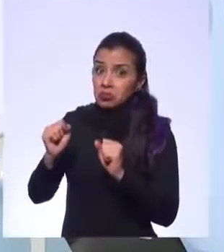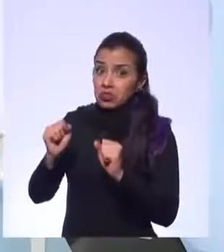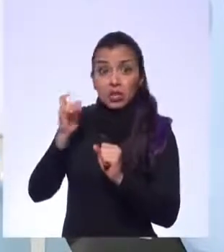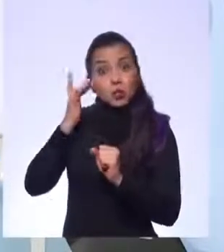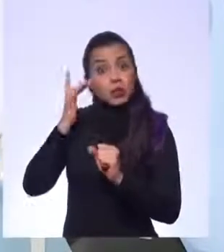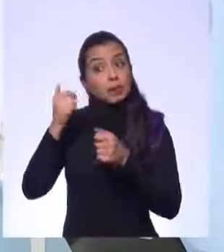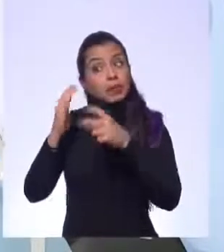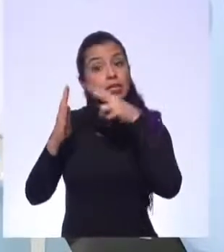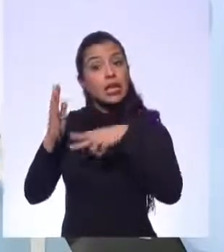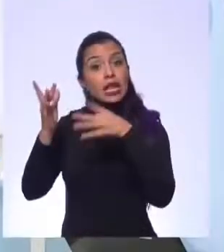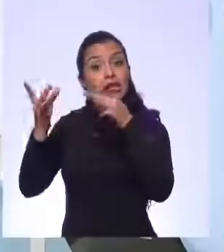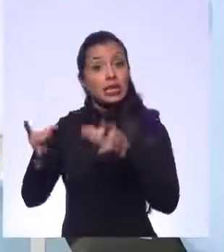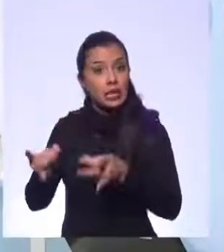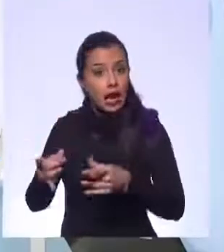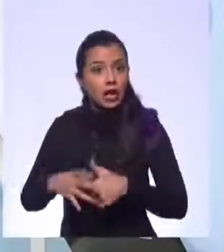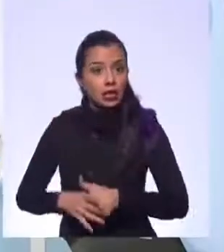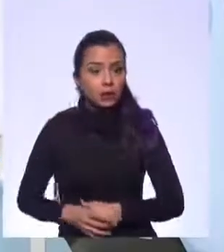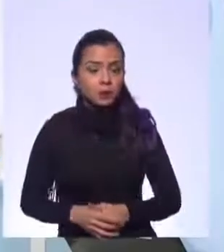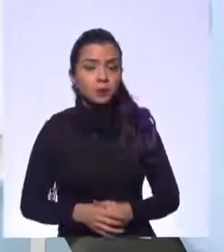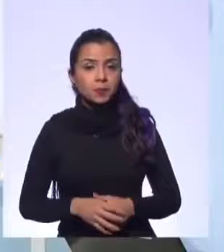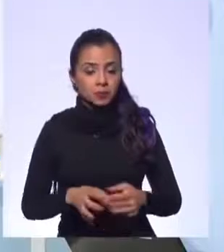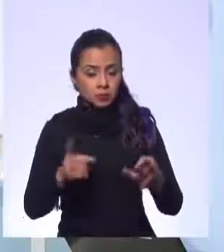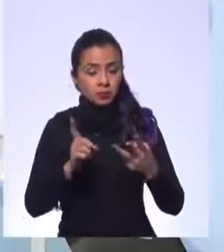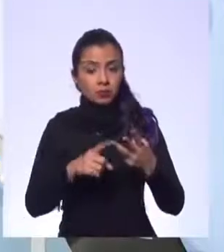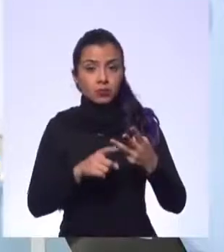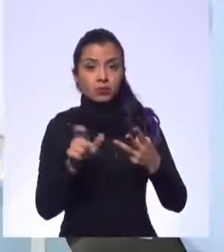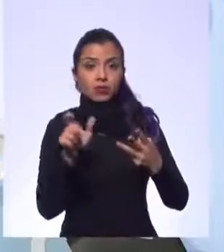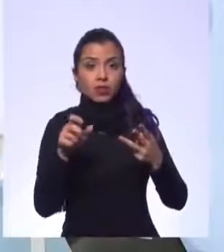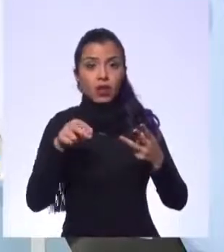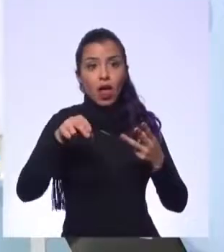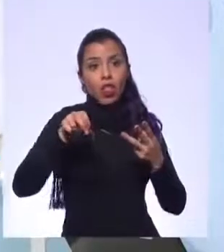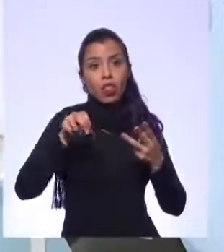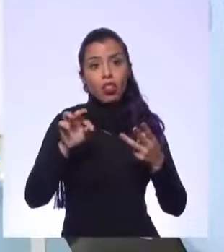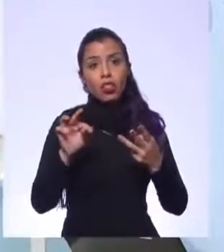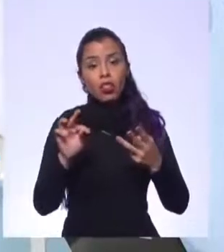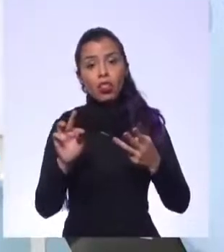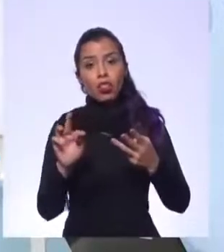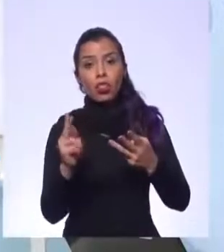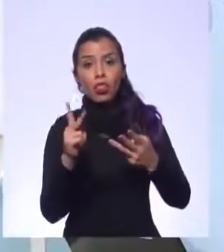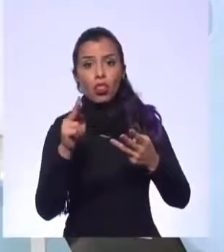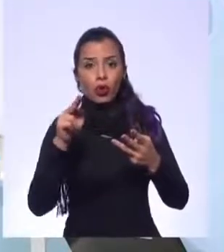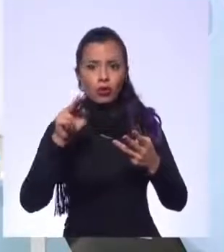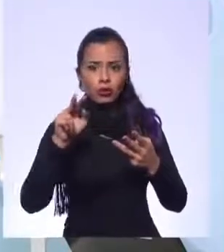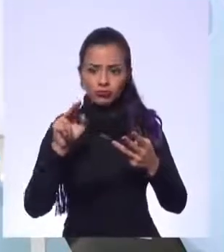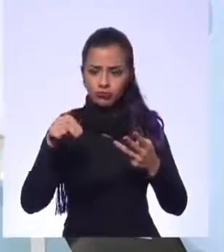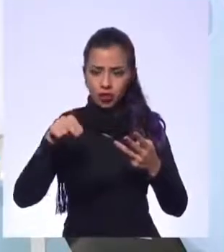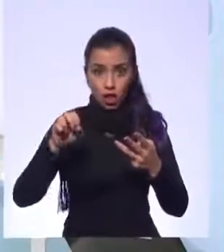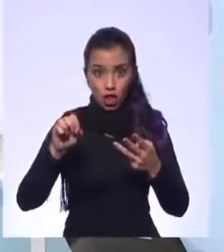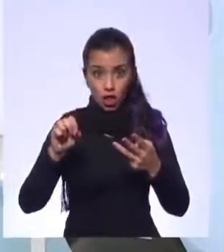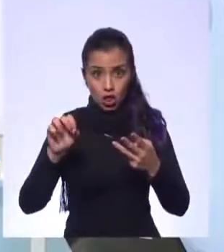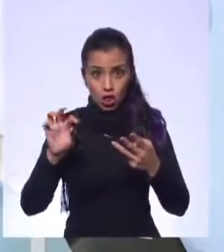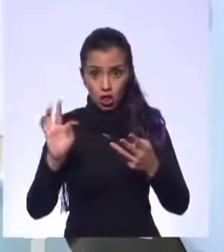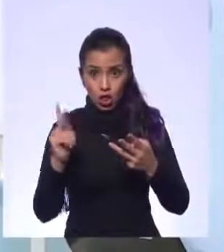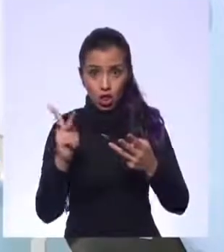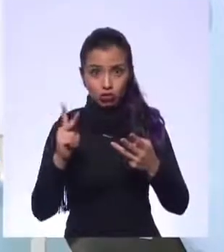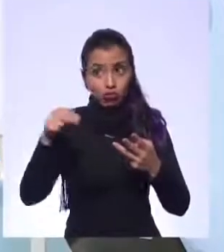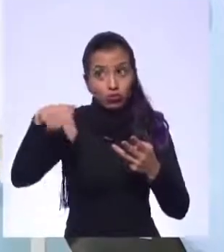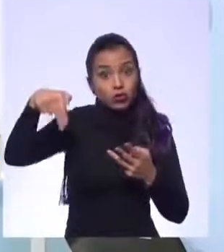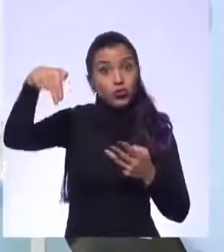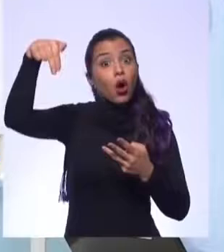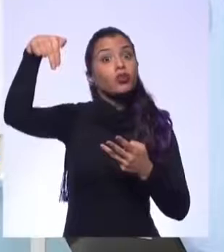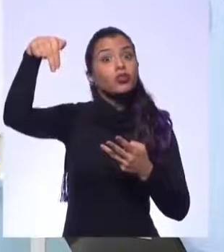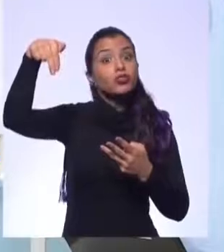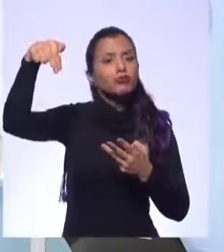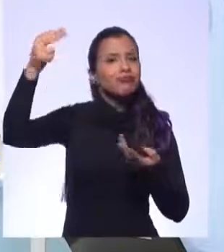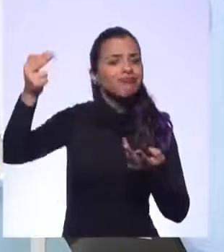uma leitura mais detalhada. Na terceira linha, fala de norte, né? Será que fala de longitude,